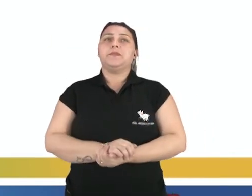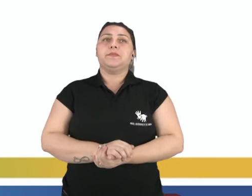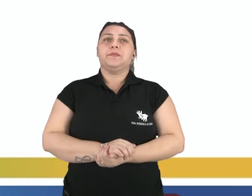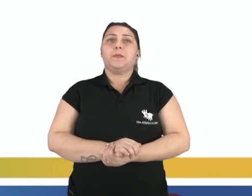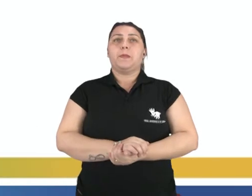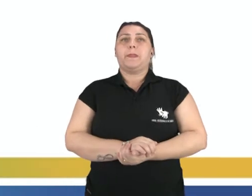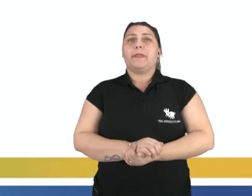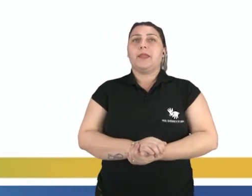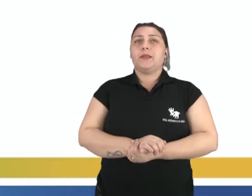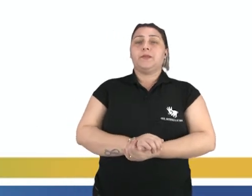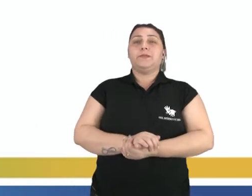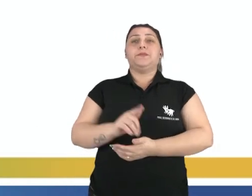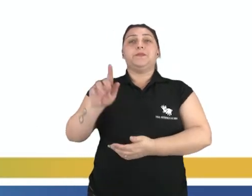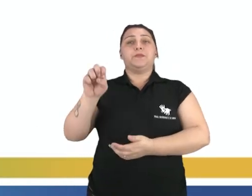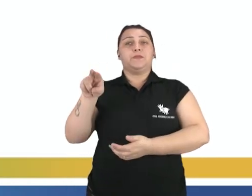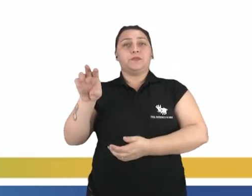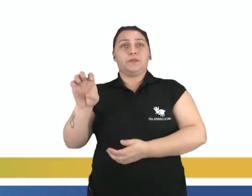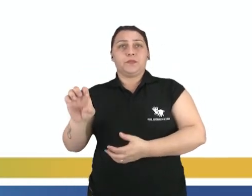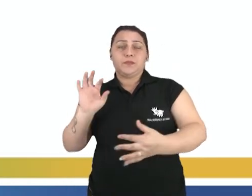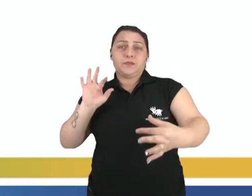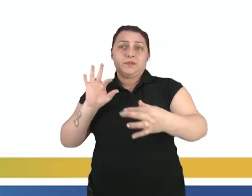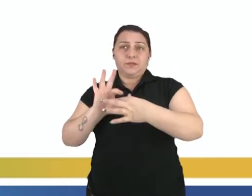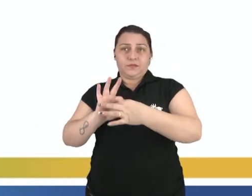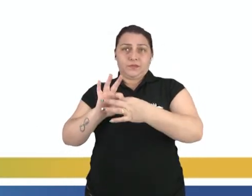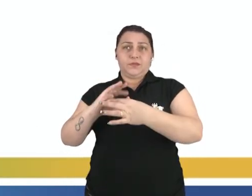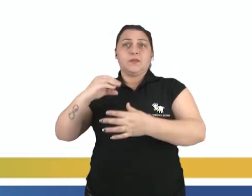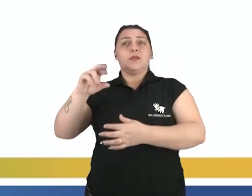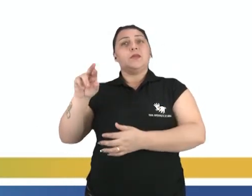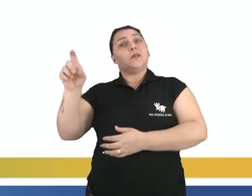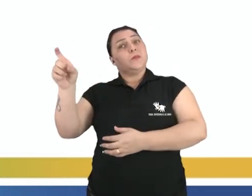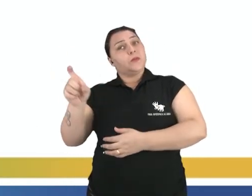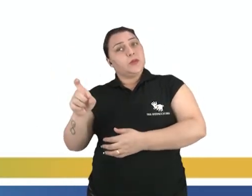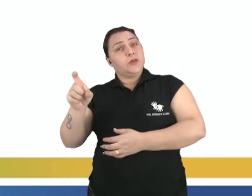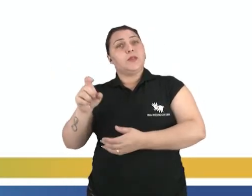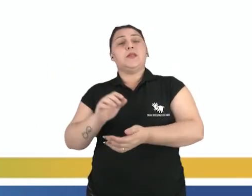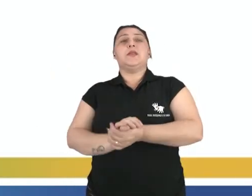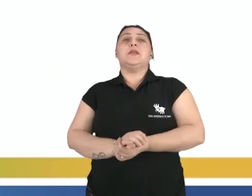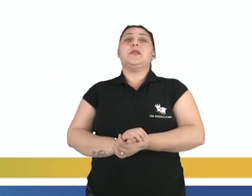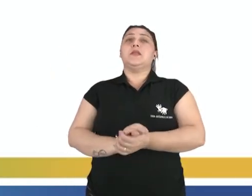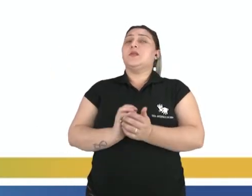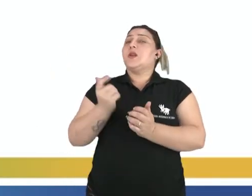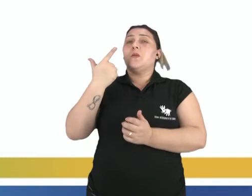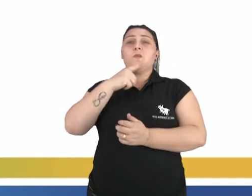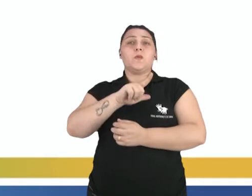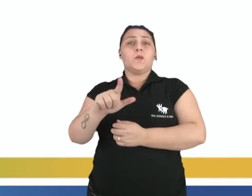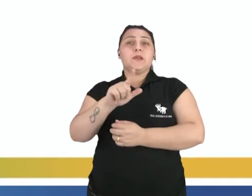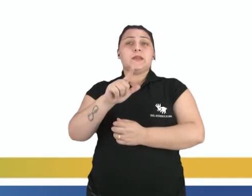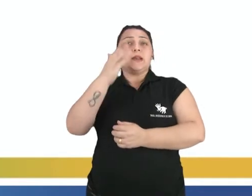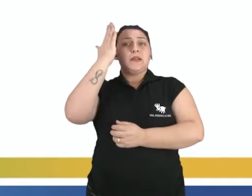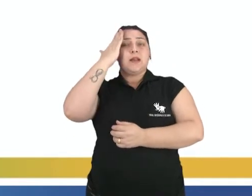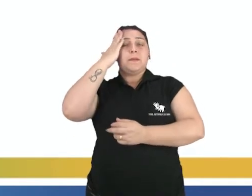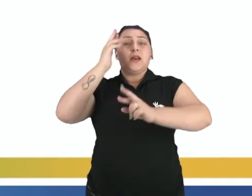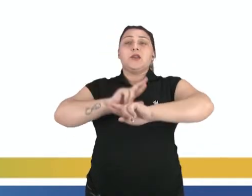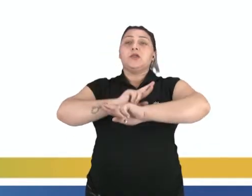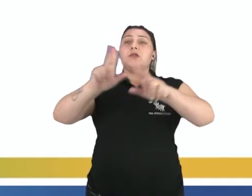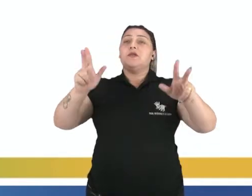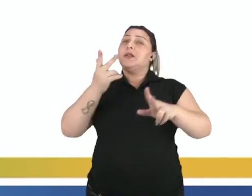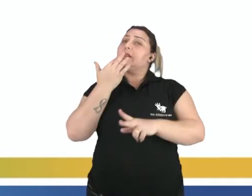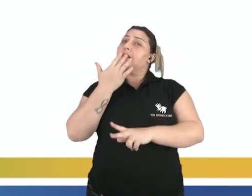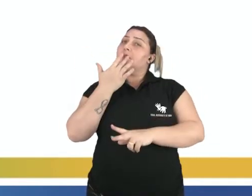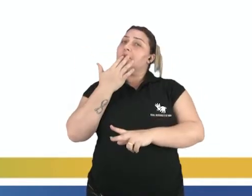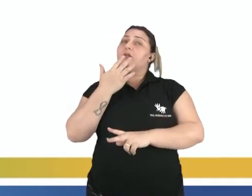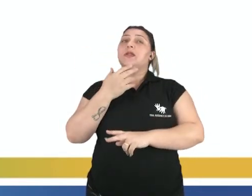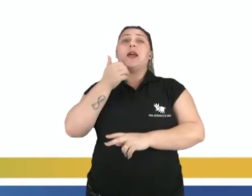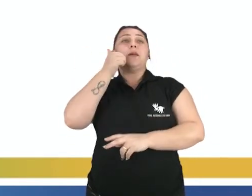Então, o gene recessivo está ligado ao cromossomo X e eles são incapazes de distinguir essas cores.